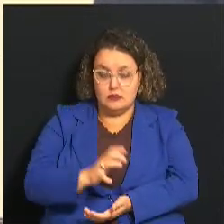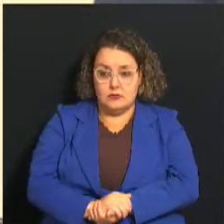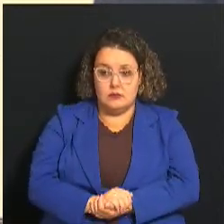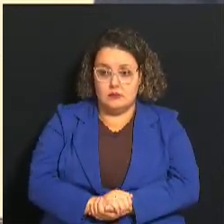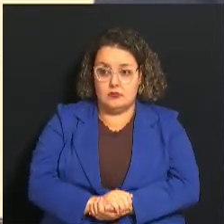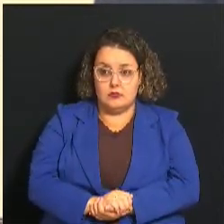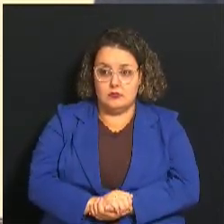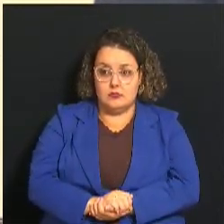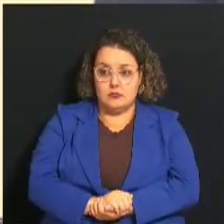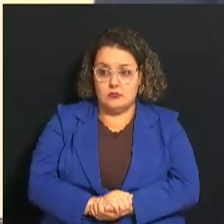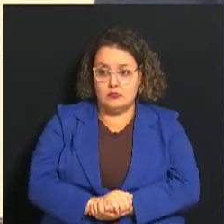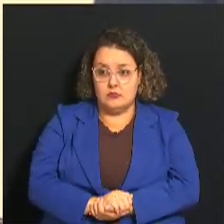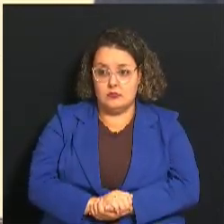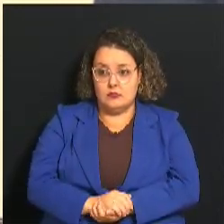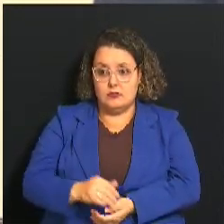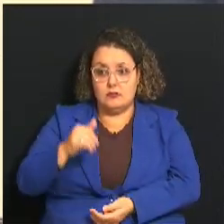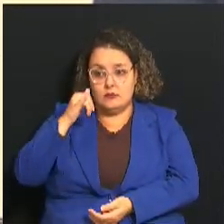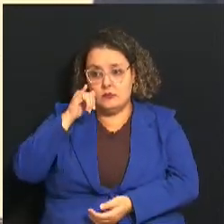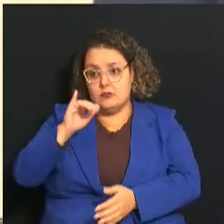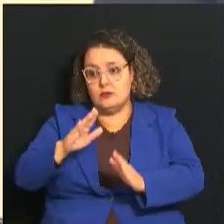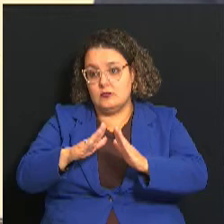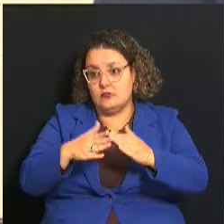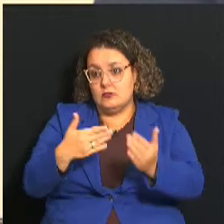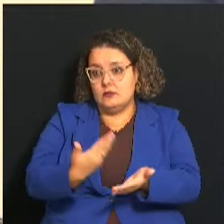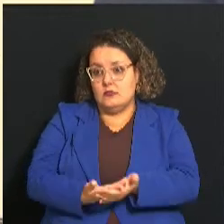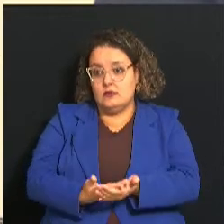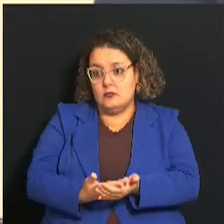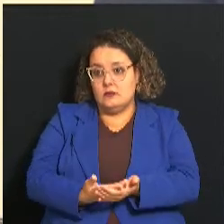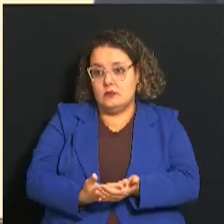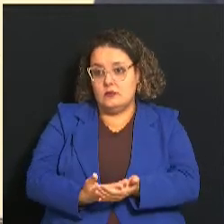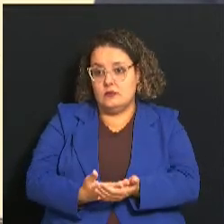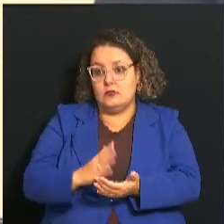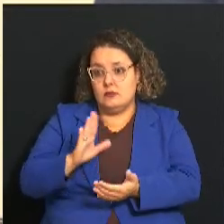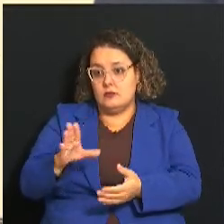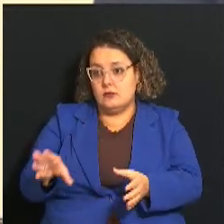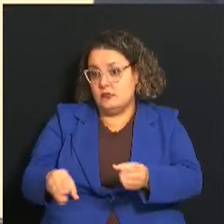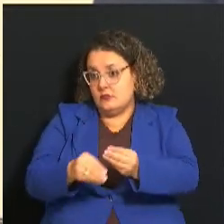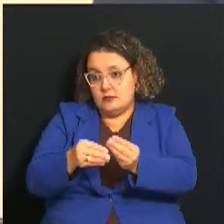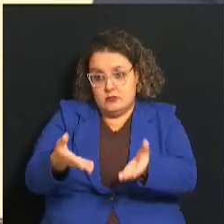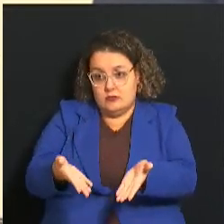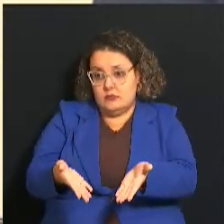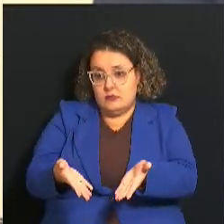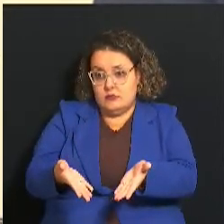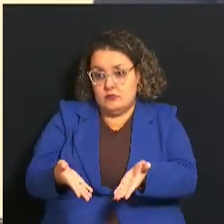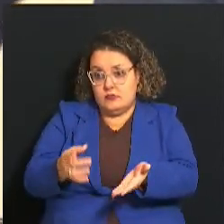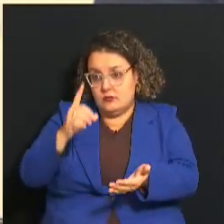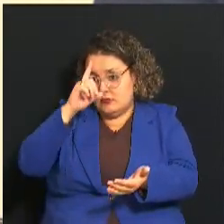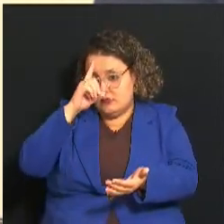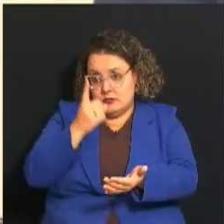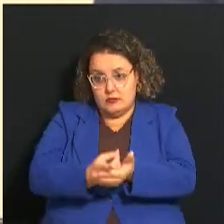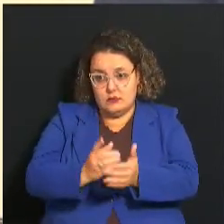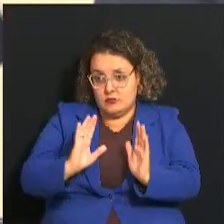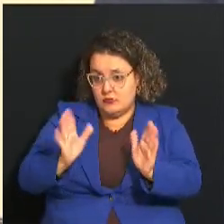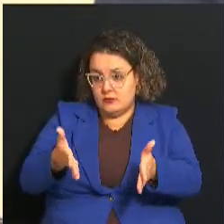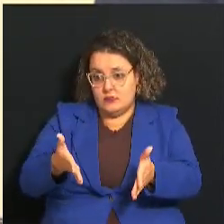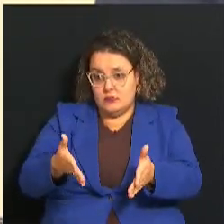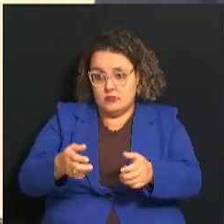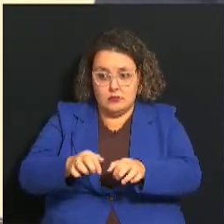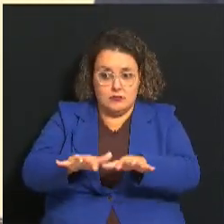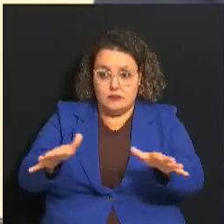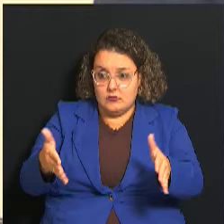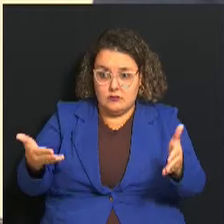para evitar fazer um requerimento, a gente já pegava e já considerava. E a decisão aqui já ia ampliar aqui,